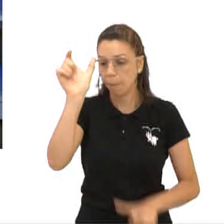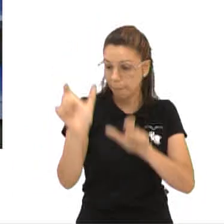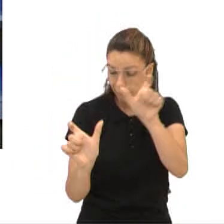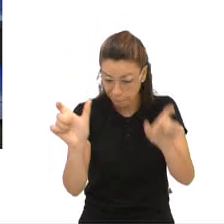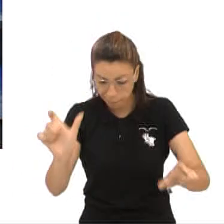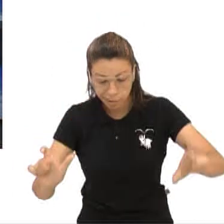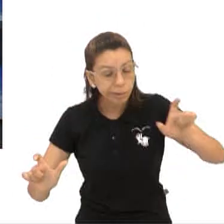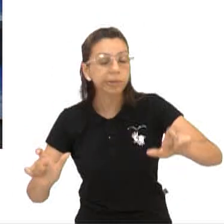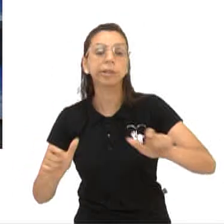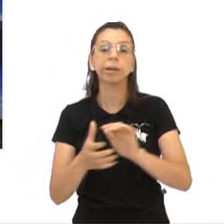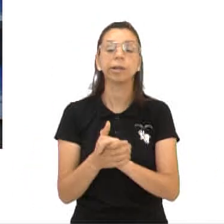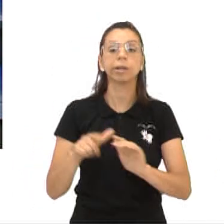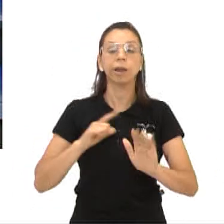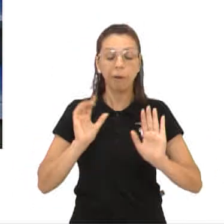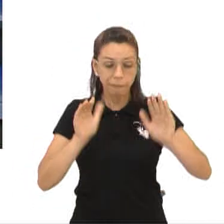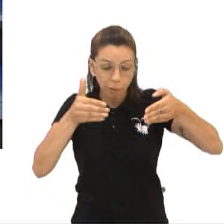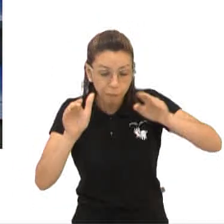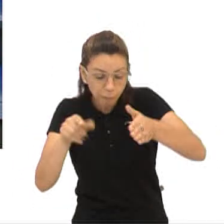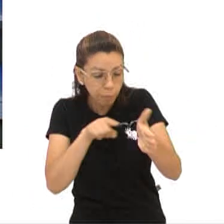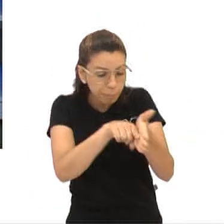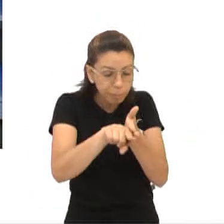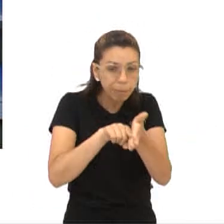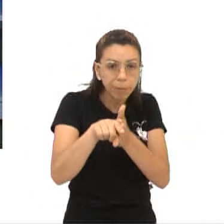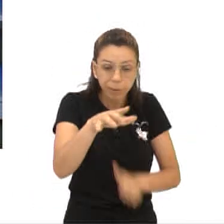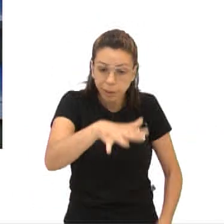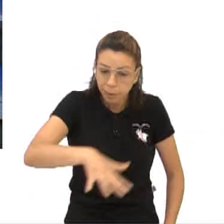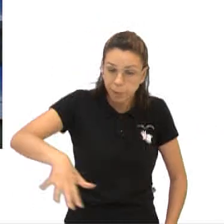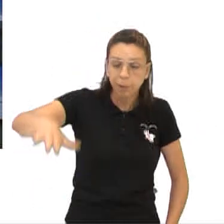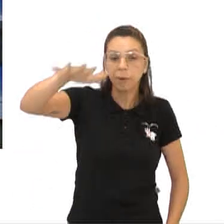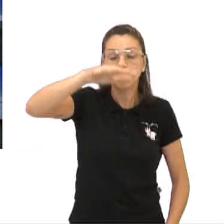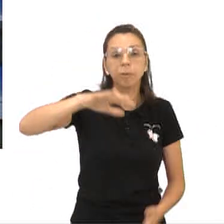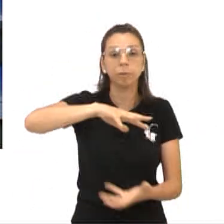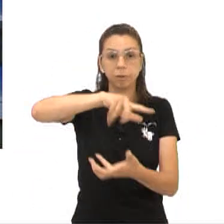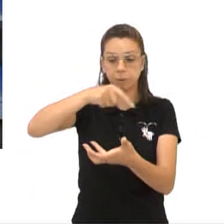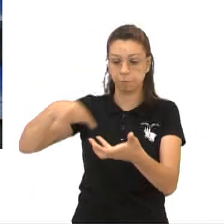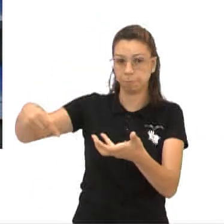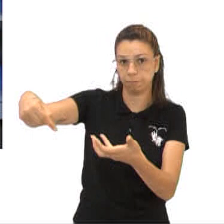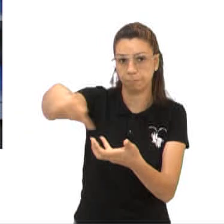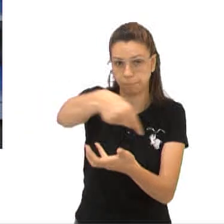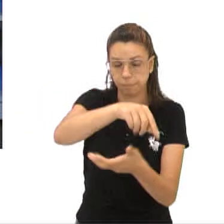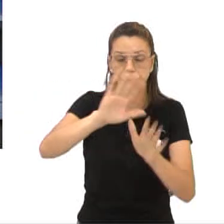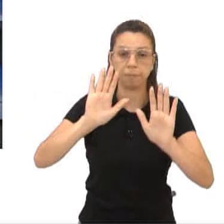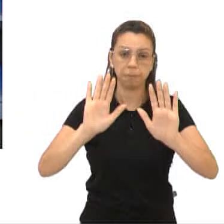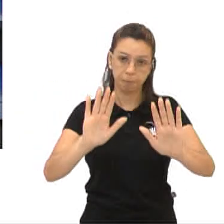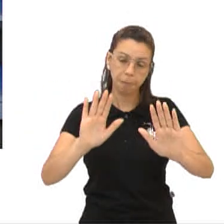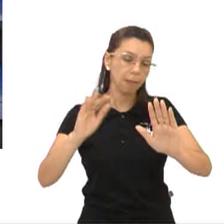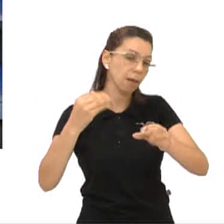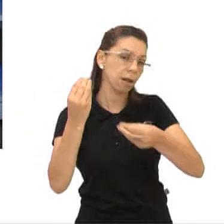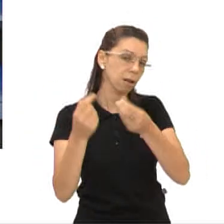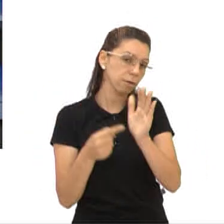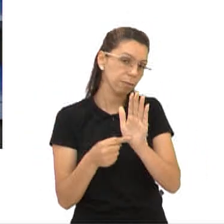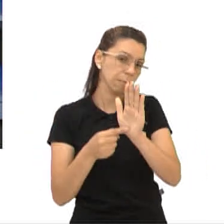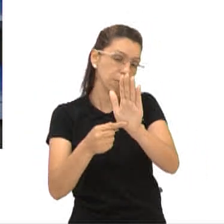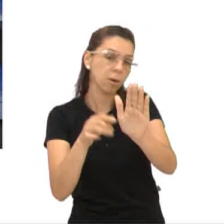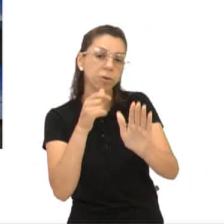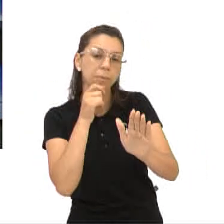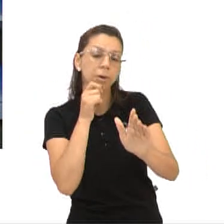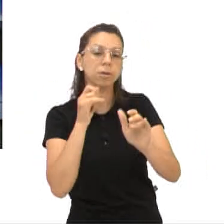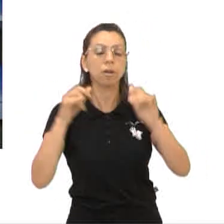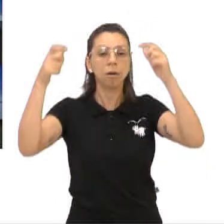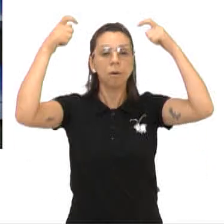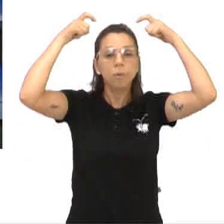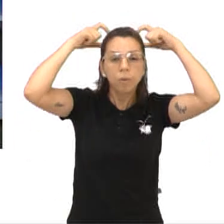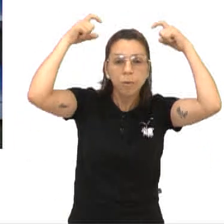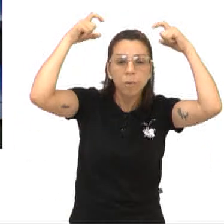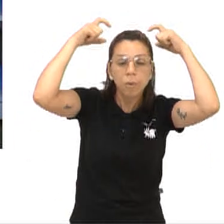a sua vida à pesquisa sobre o meio ambiente de maneira global. Então, quando eles apontam que os ursos brancos, os